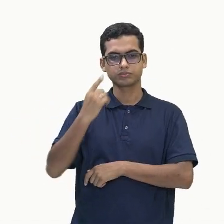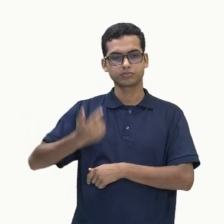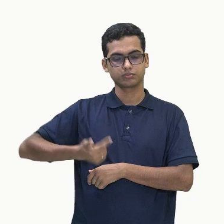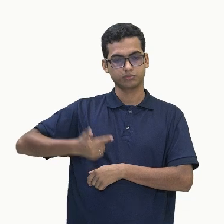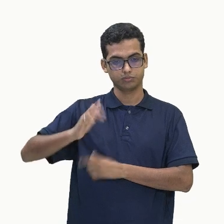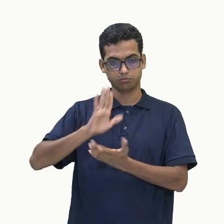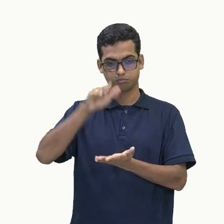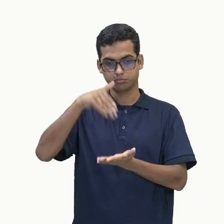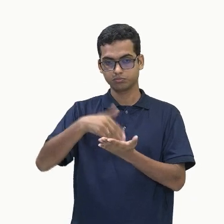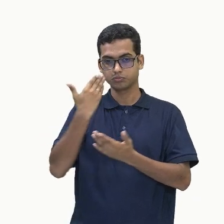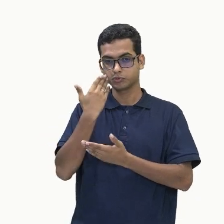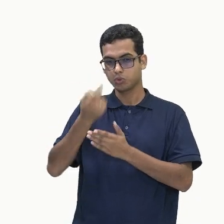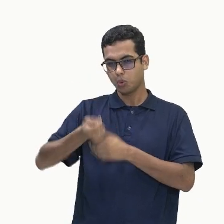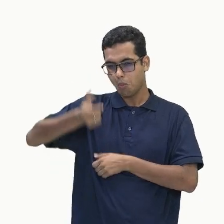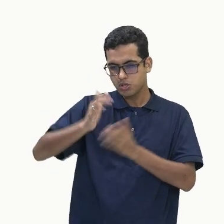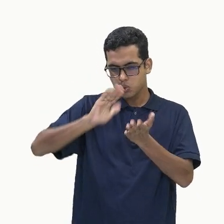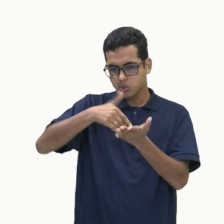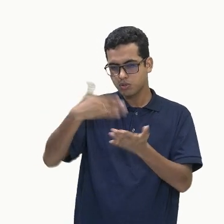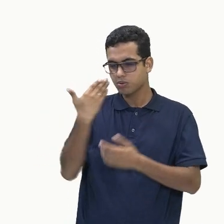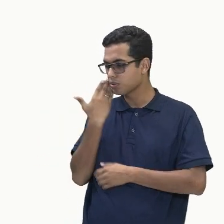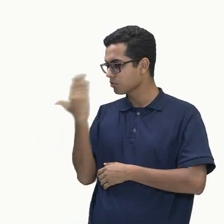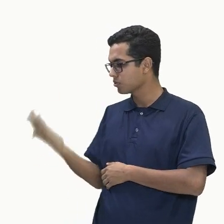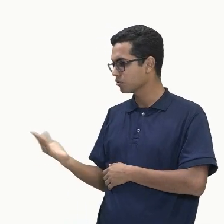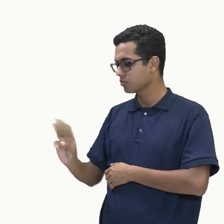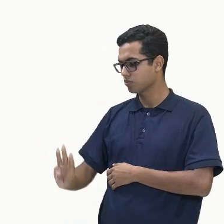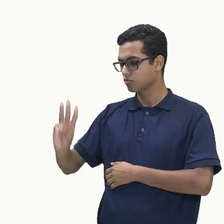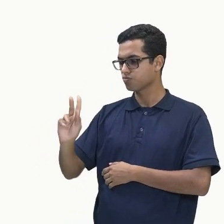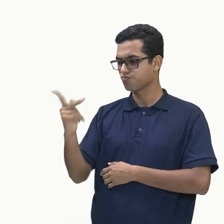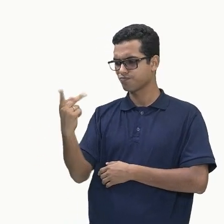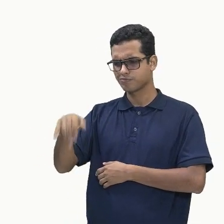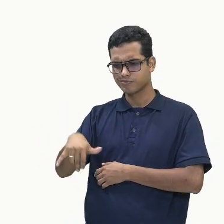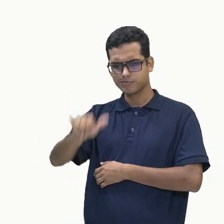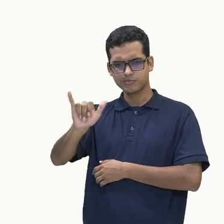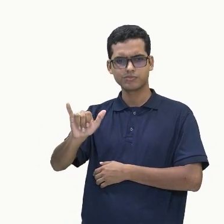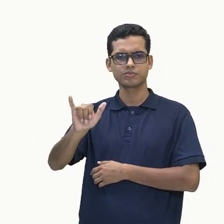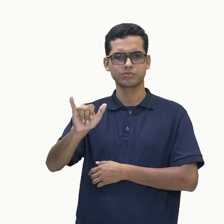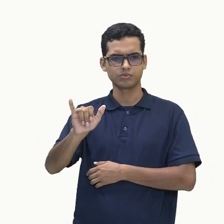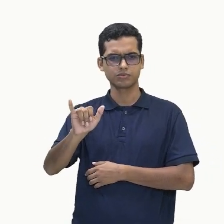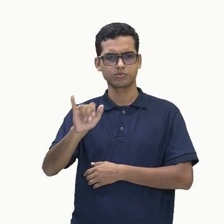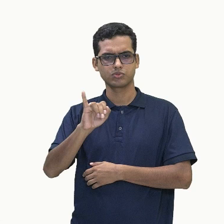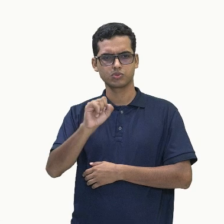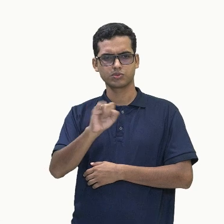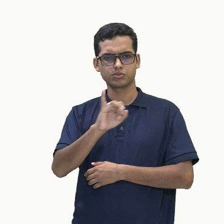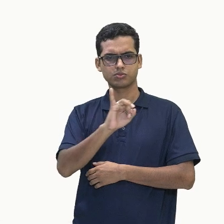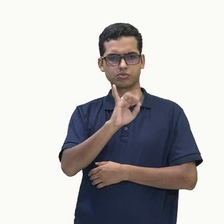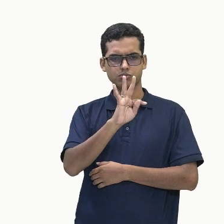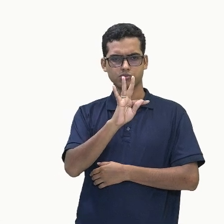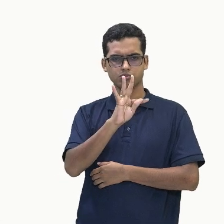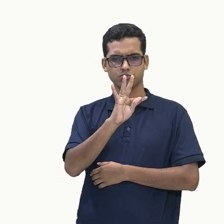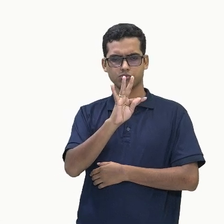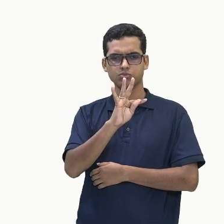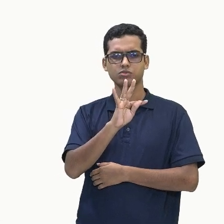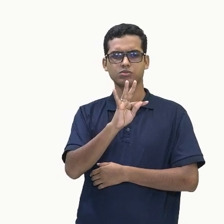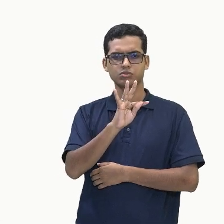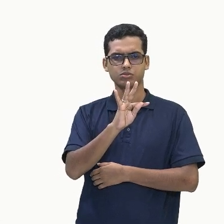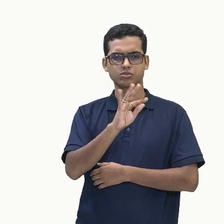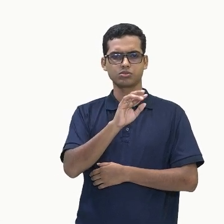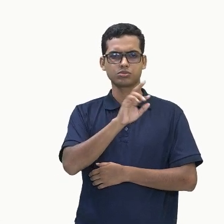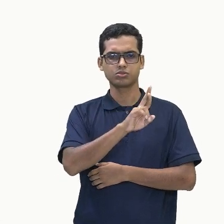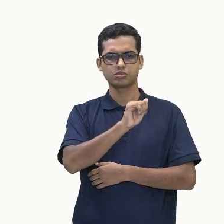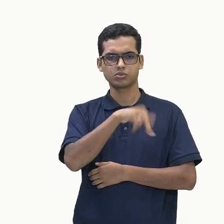É por quê. E raining é chovendo. Então, por que está chovendo? Sei lá. Por que está chovendo? Porque Deus quis,